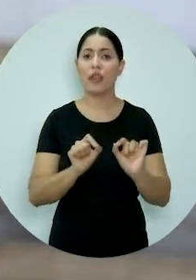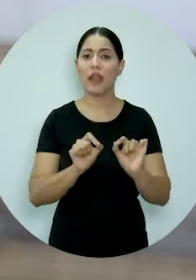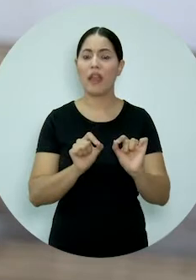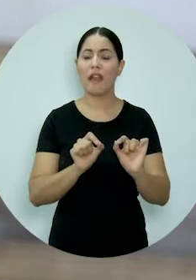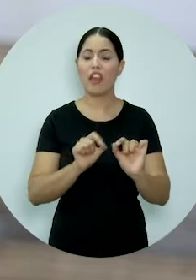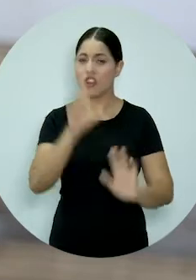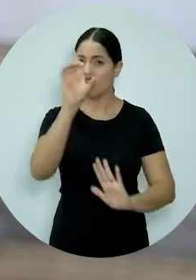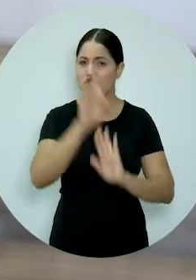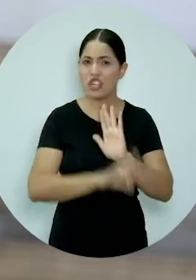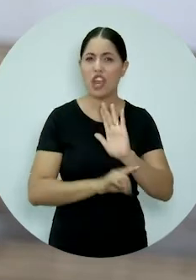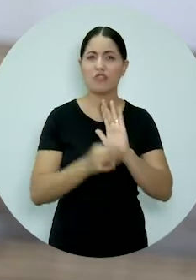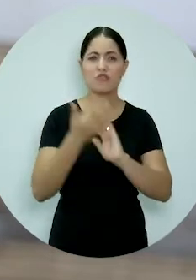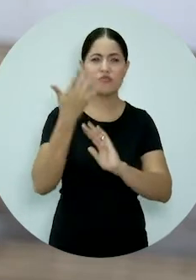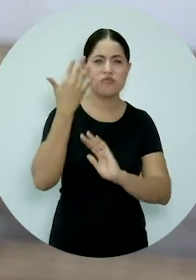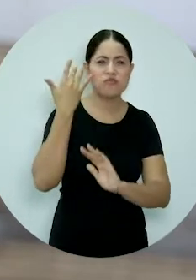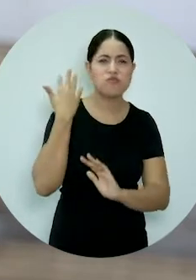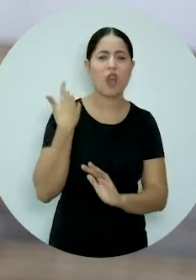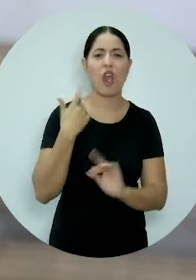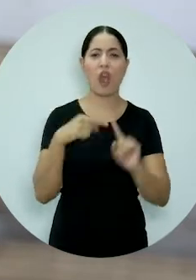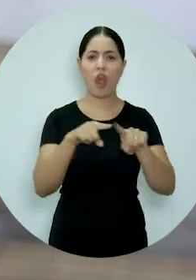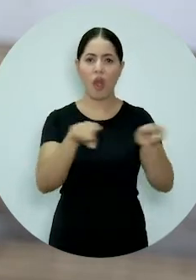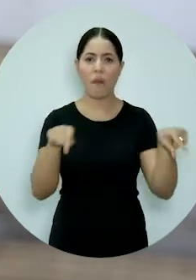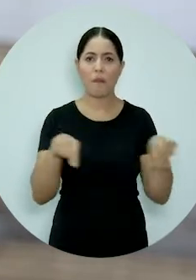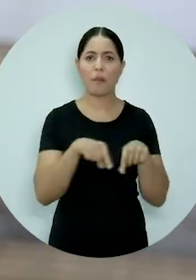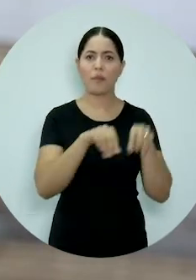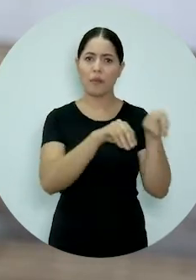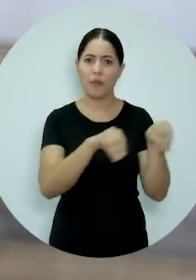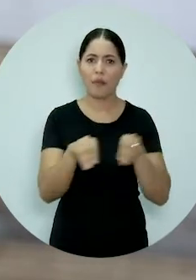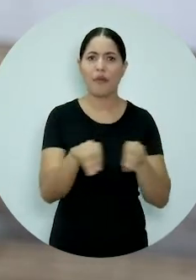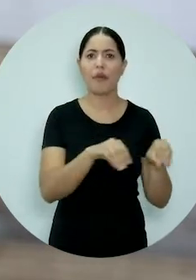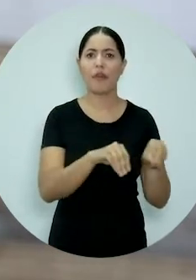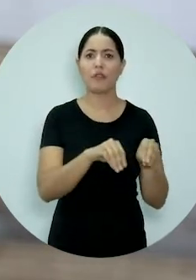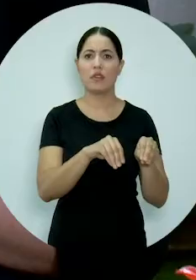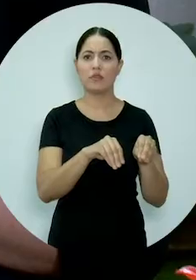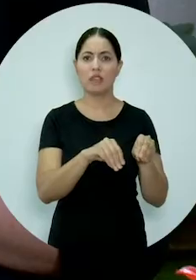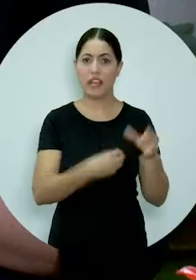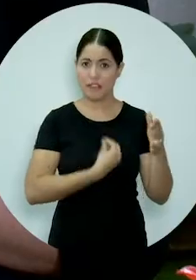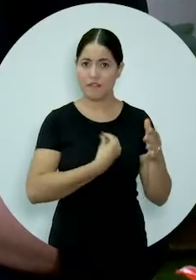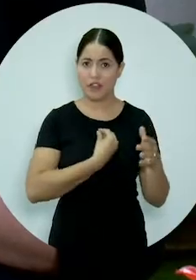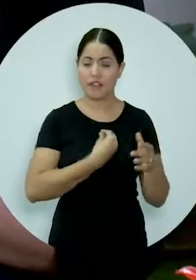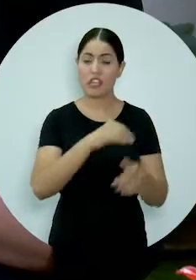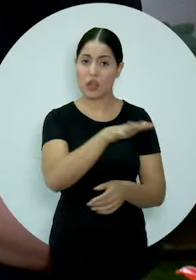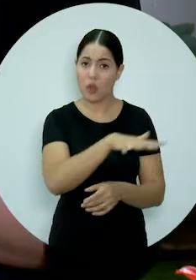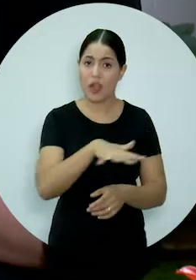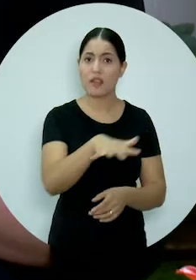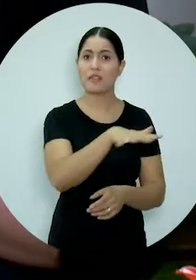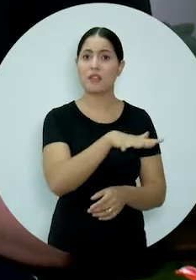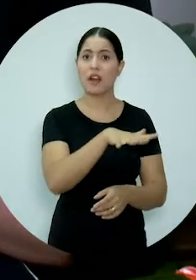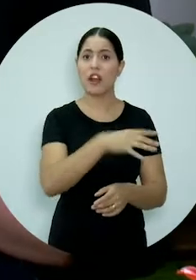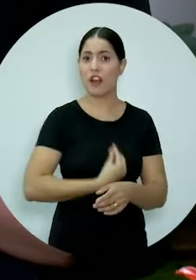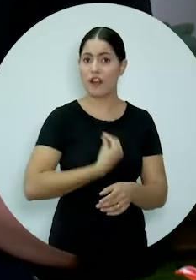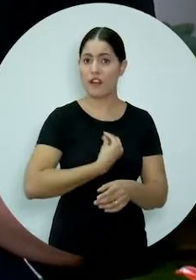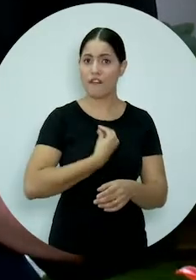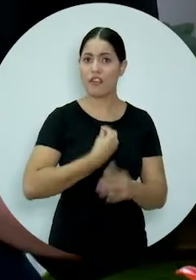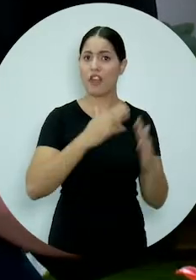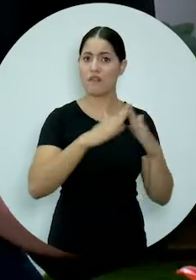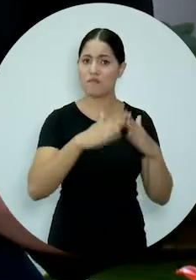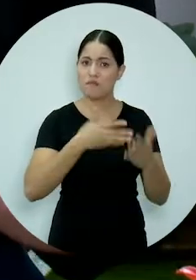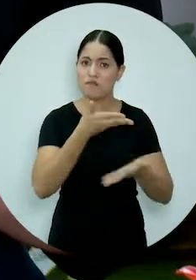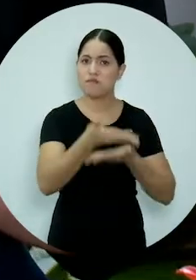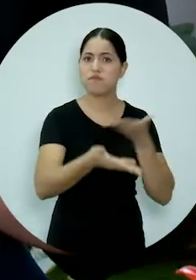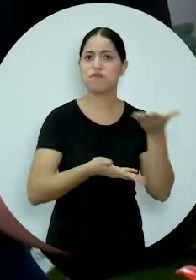o reconhecimento aos direitos originários sobre as terras que tradicionalmente ocupam. Portanto, é nesse espaço onde